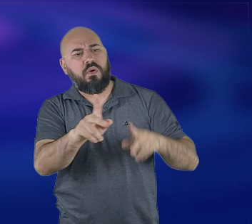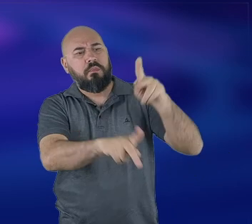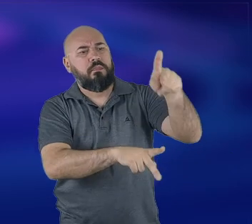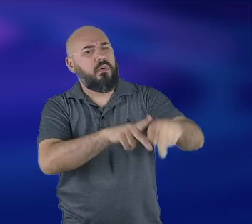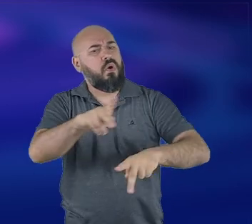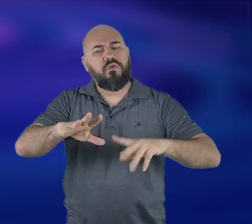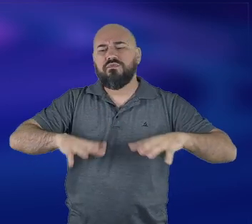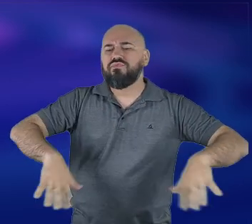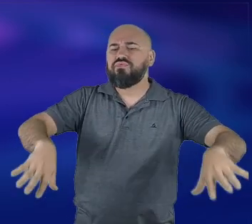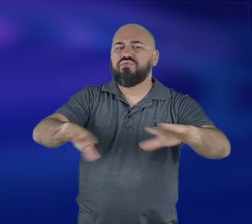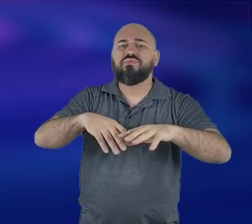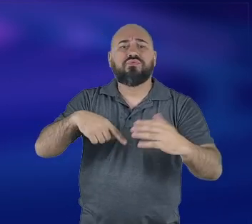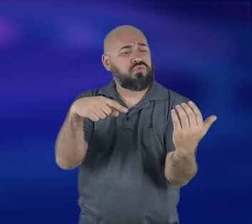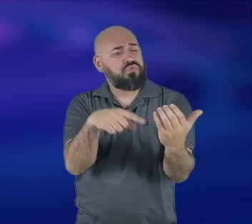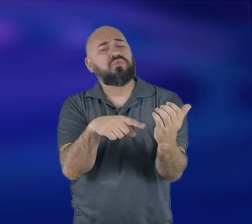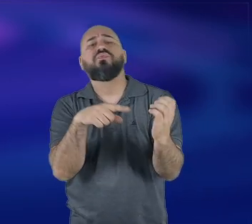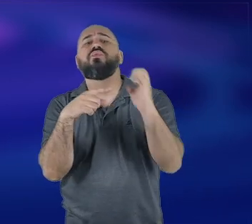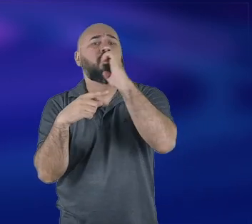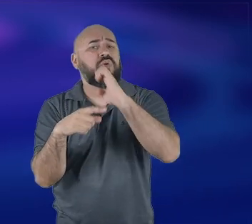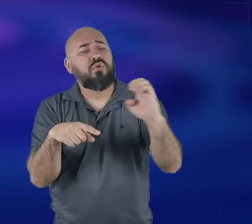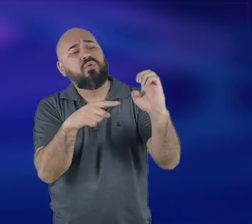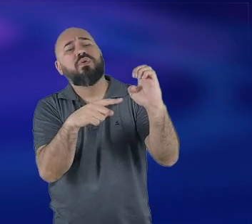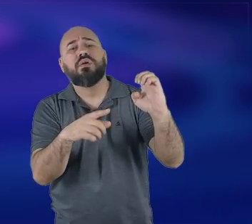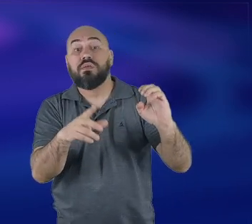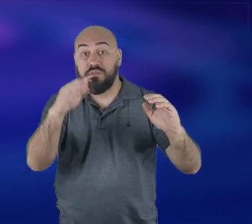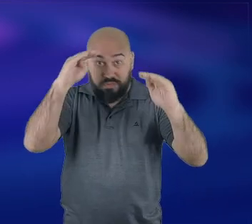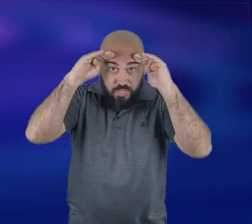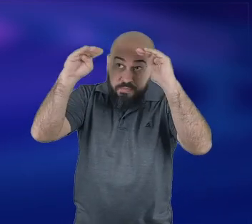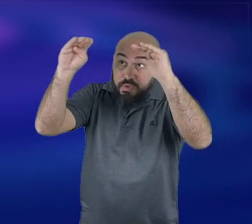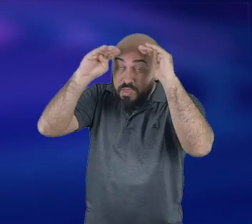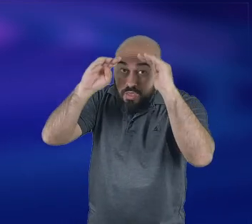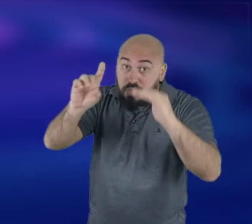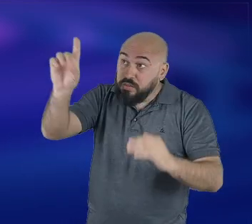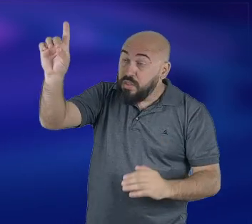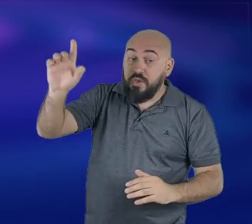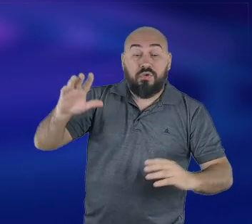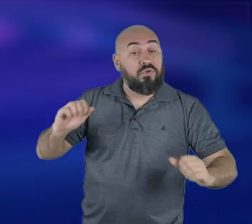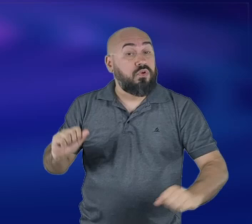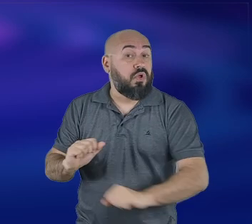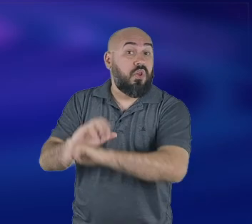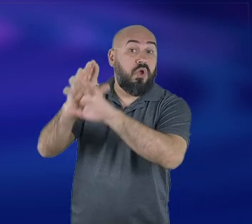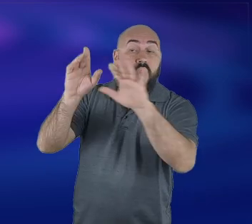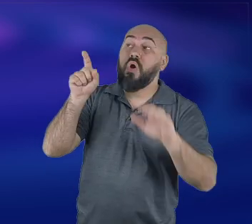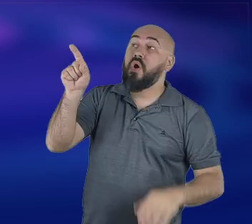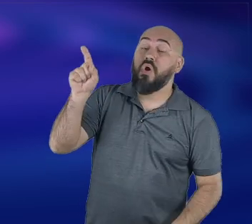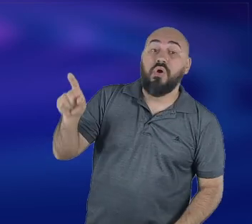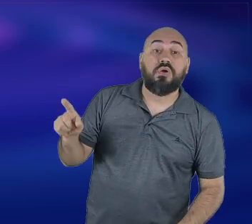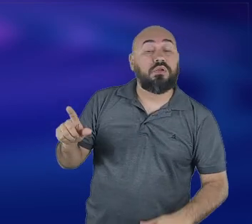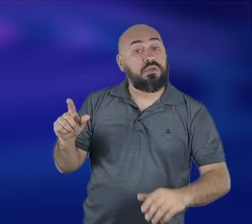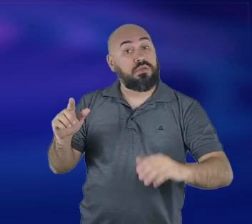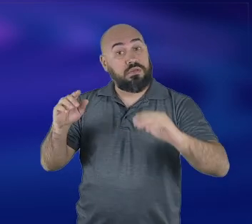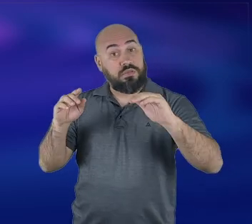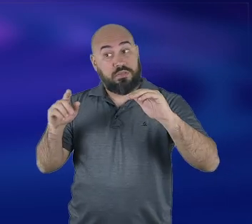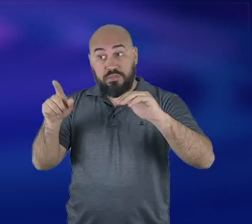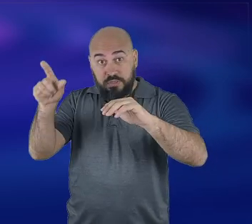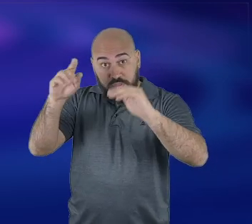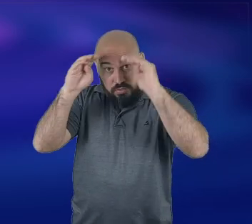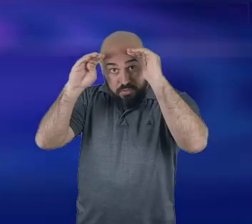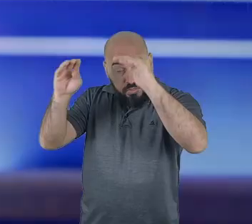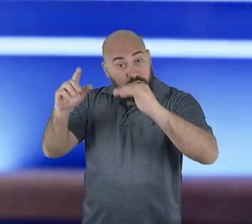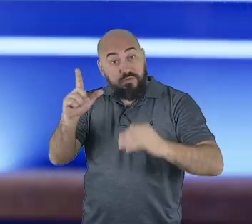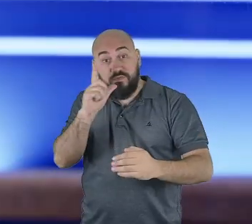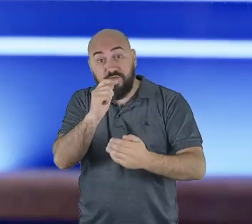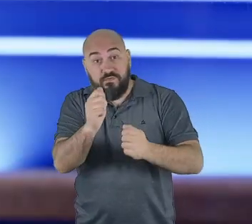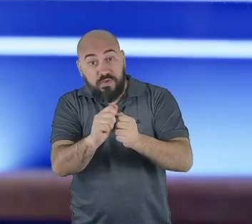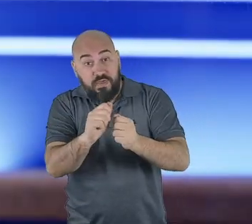a Deus e dai-lhe glória, pois é chegada a hora do seu juízo, e adorai aquele que fez o céu, e a terra, e o mar, e as fontes das